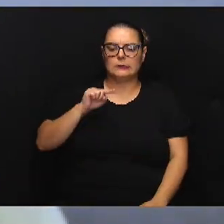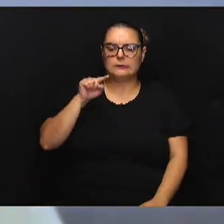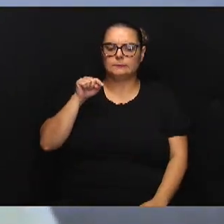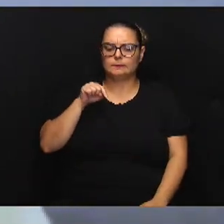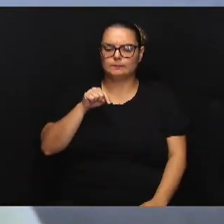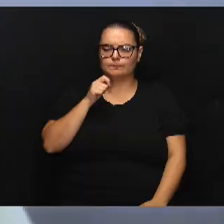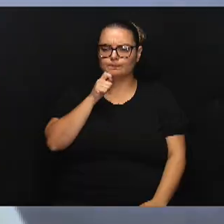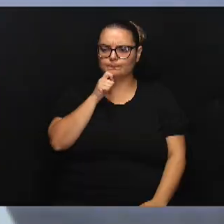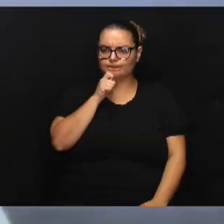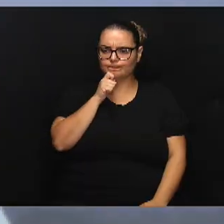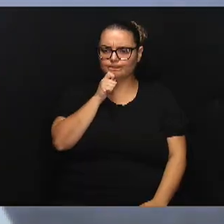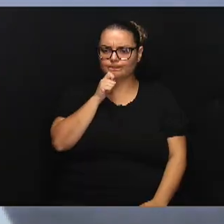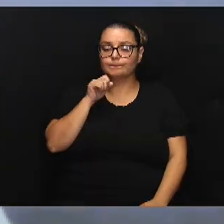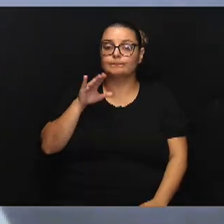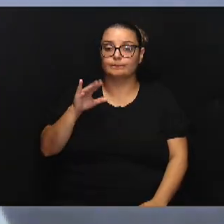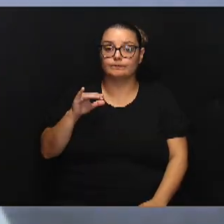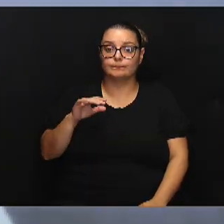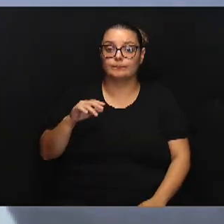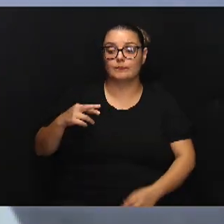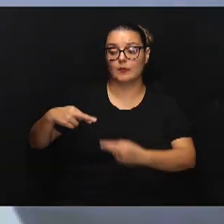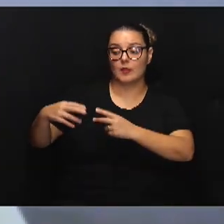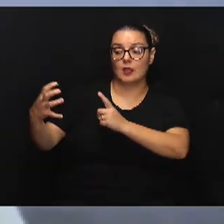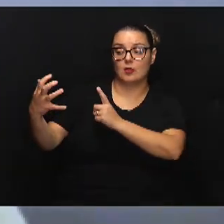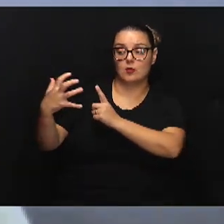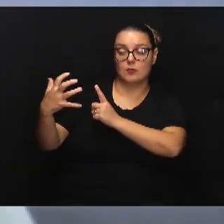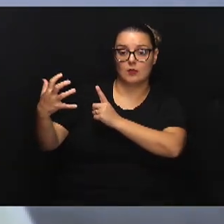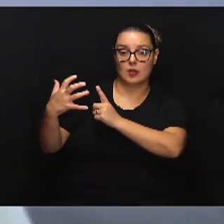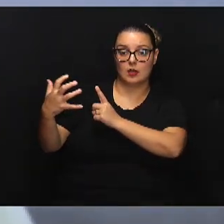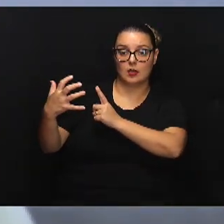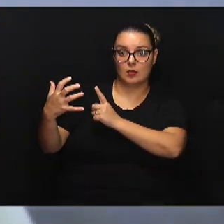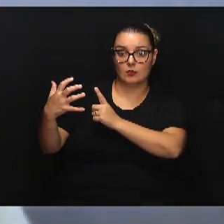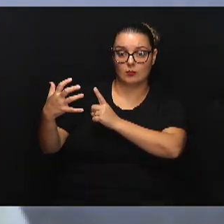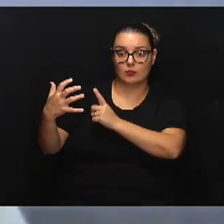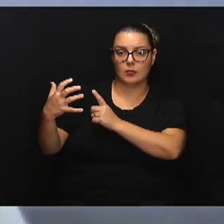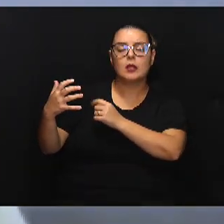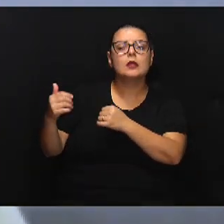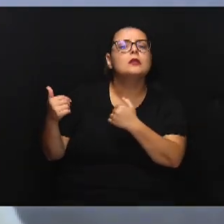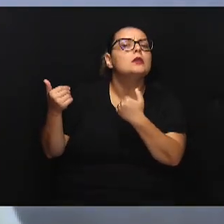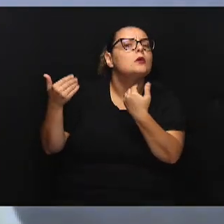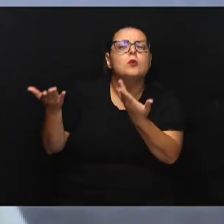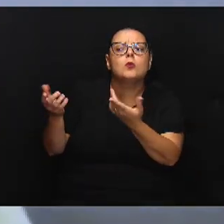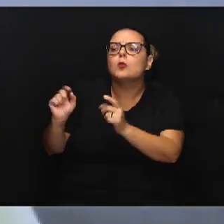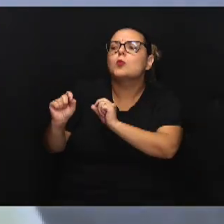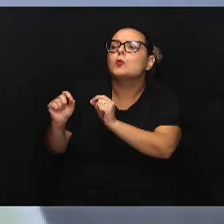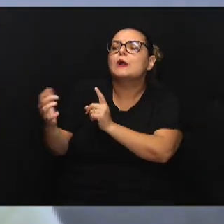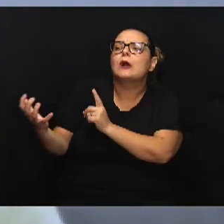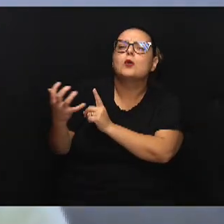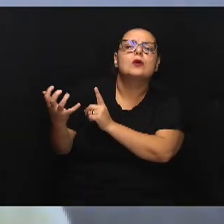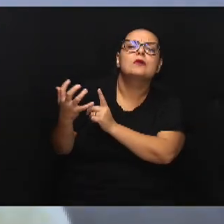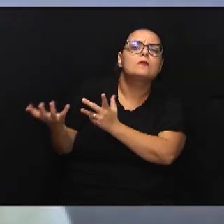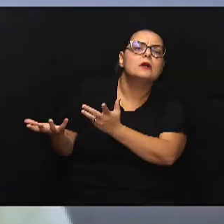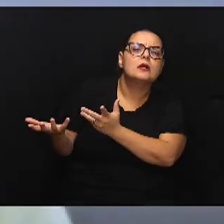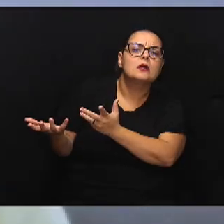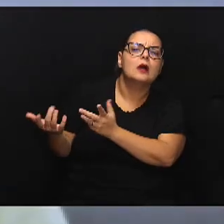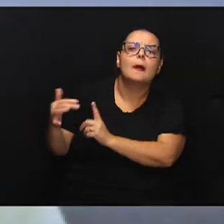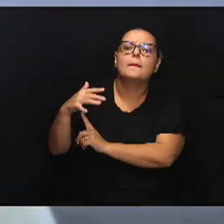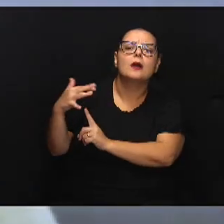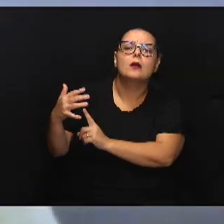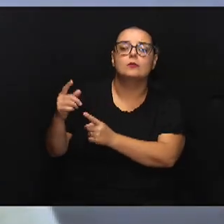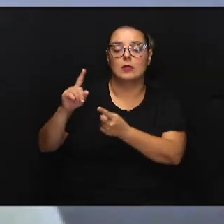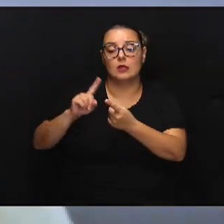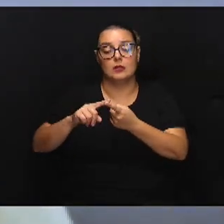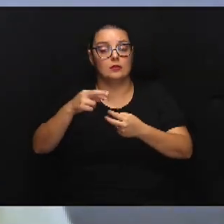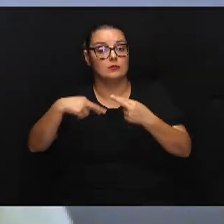ciência fala dos fatores ambientais. Então, quais são esses fatores ambientais? Então, tem se questionado a